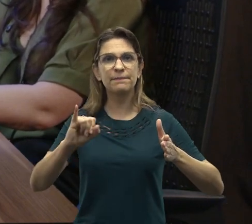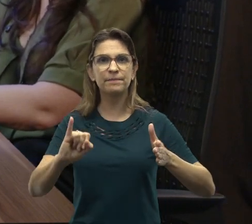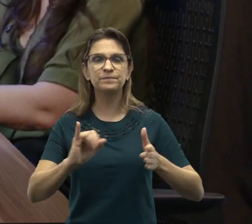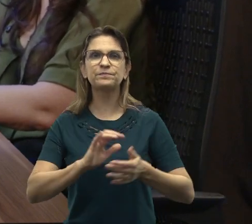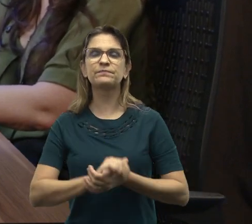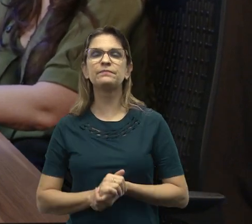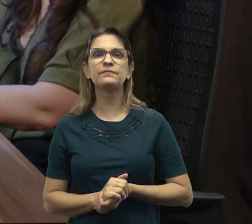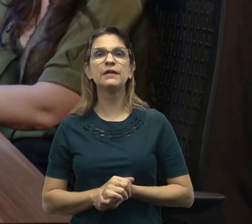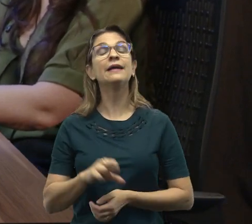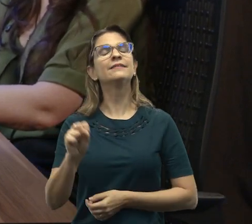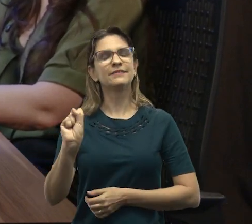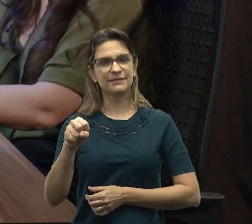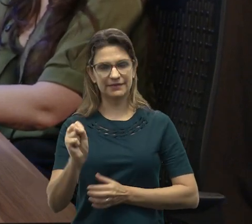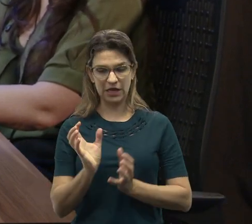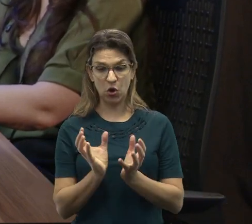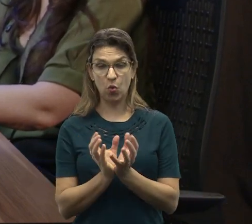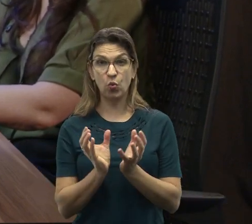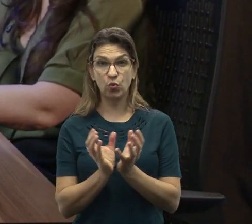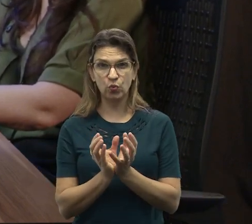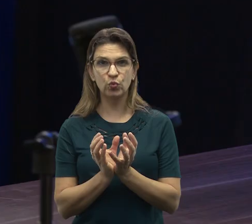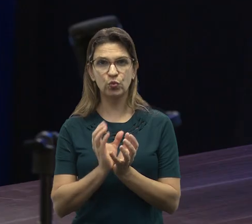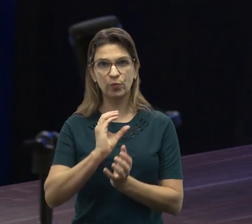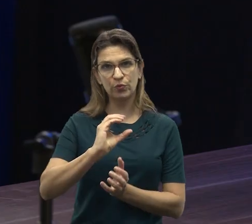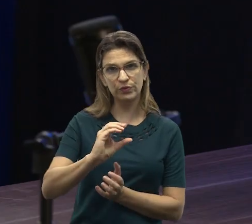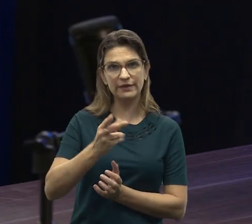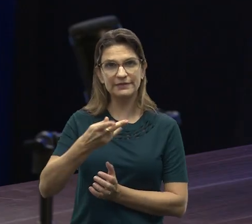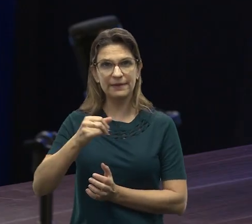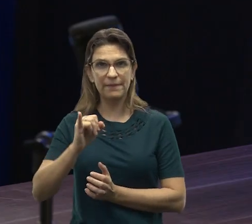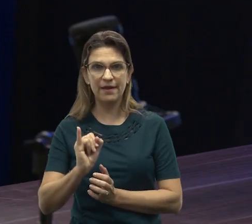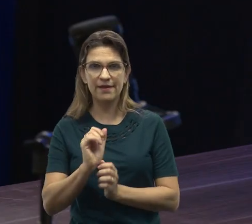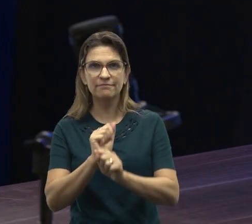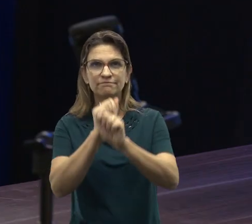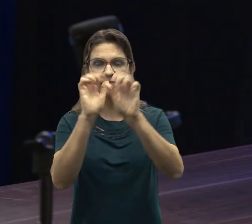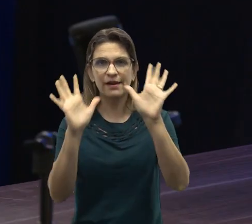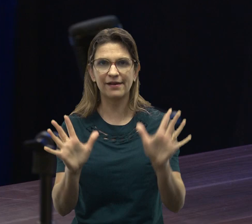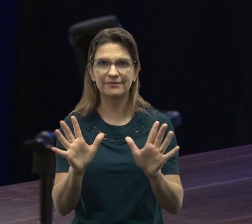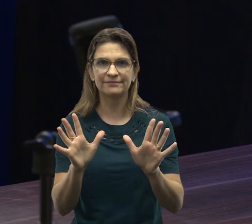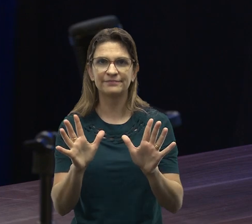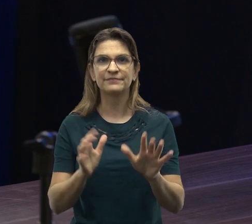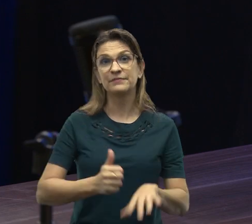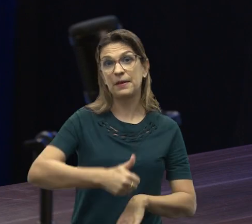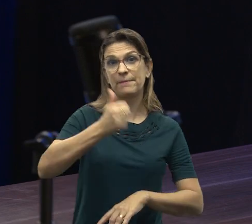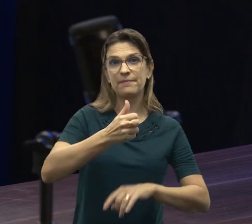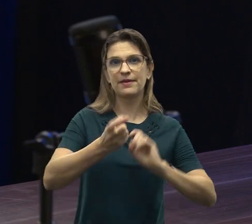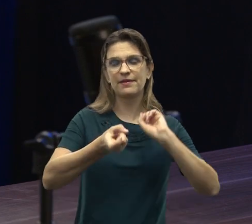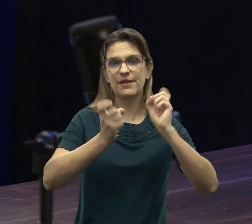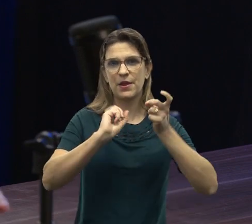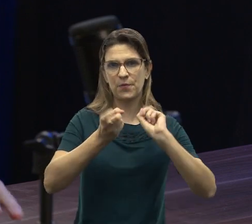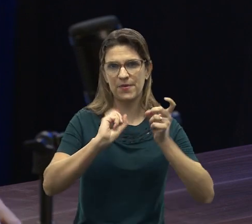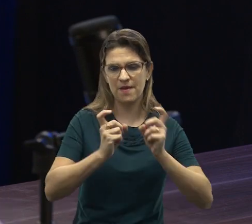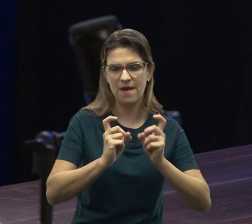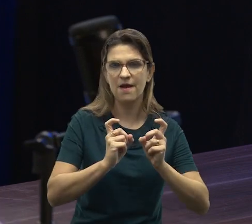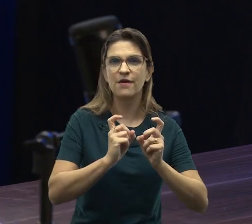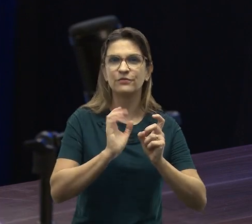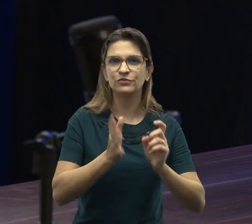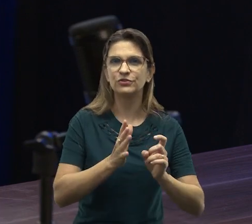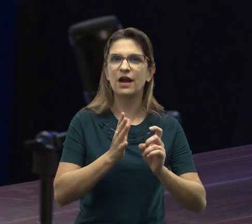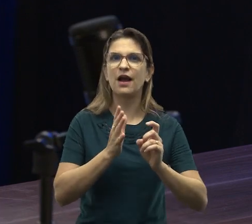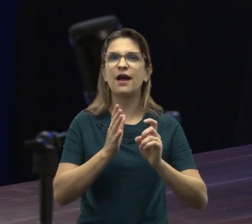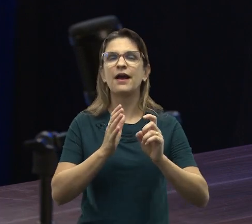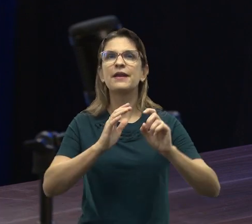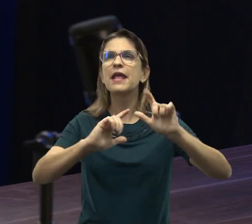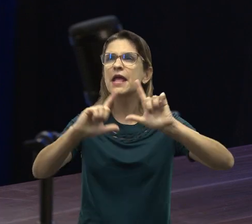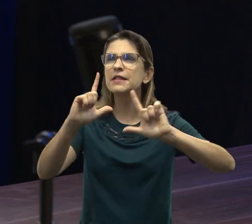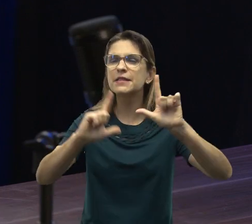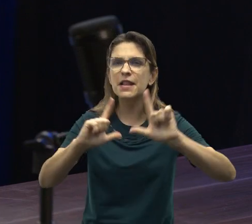comissão definiram, de realmente fazer tudo às claras. Então, desde a primeira reunião, nós procuramos transmitir ao vivo para que